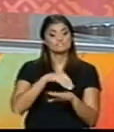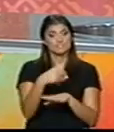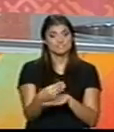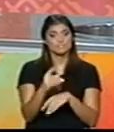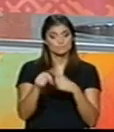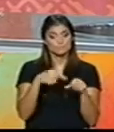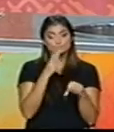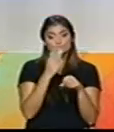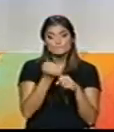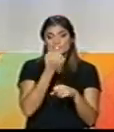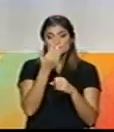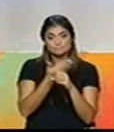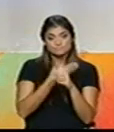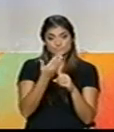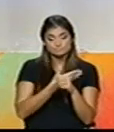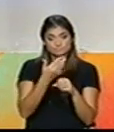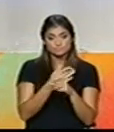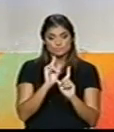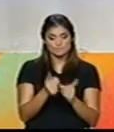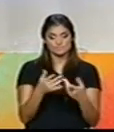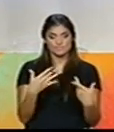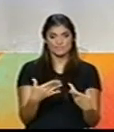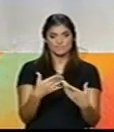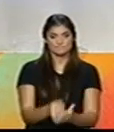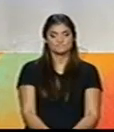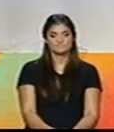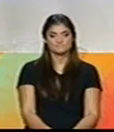após cortarmos a maçã, o que é que fazemos? Vamos começar.